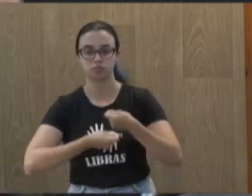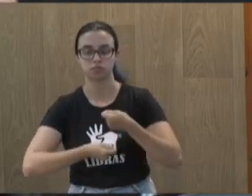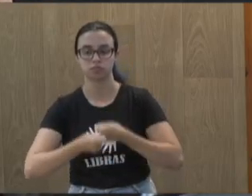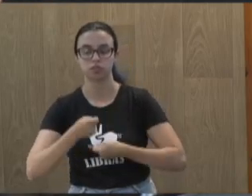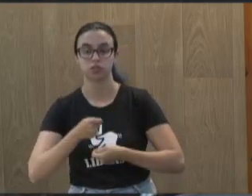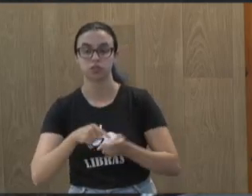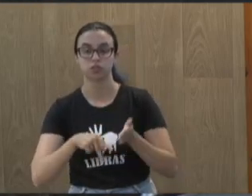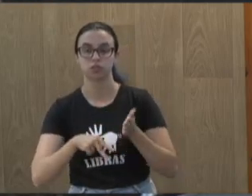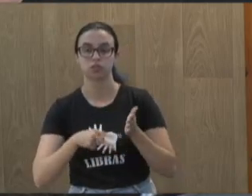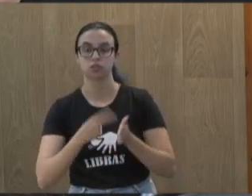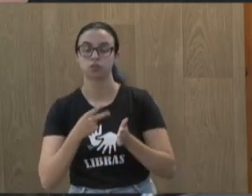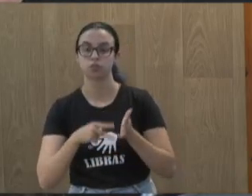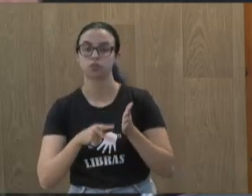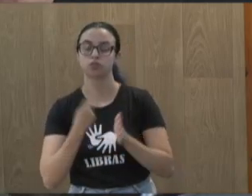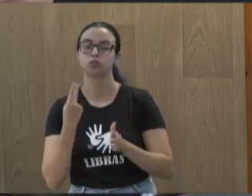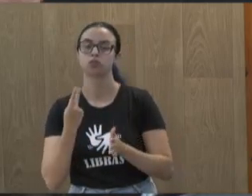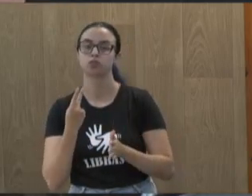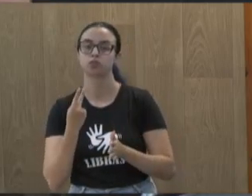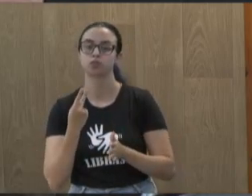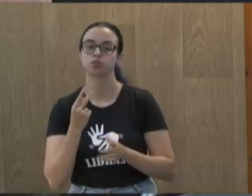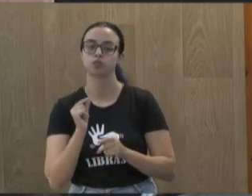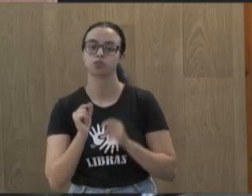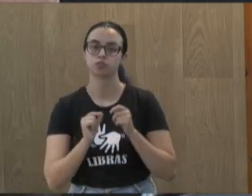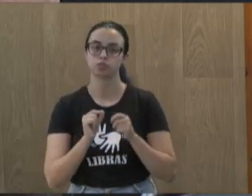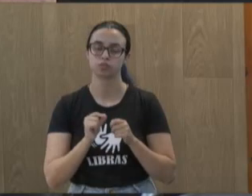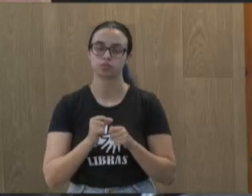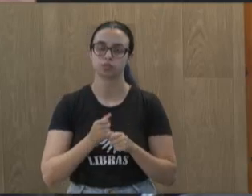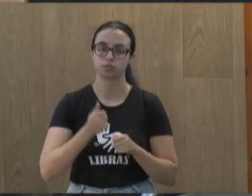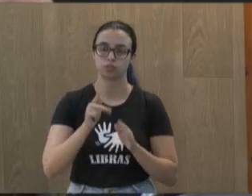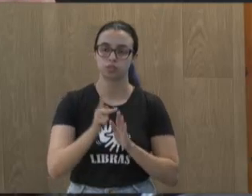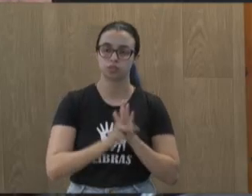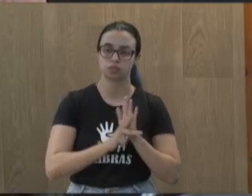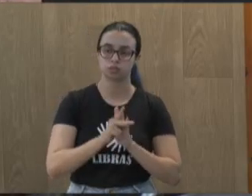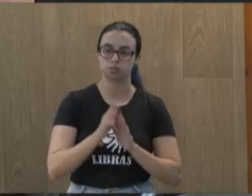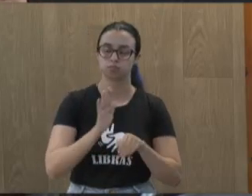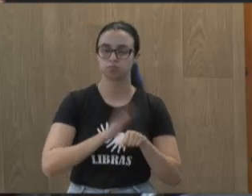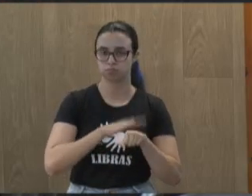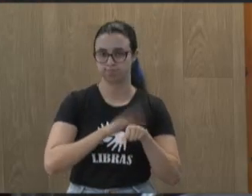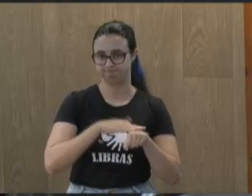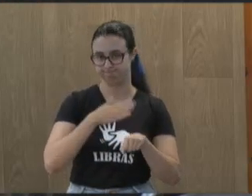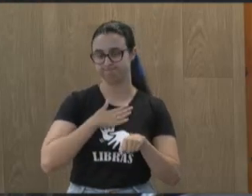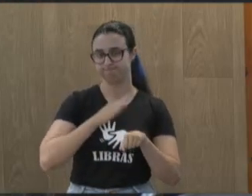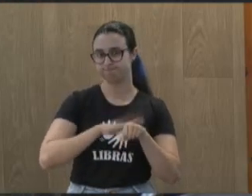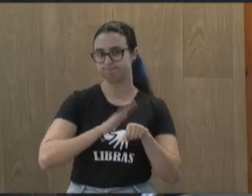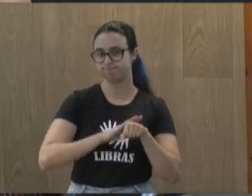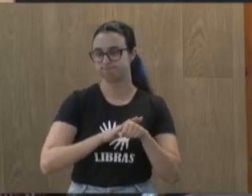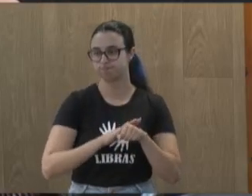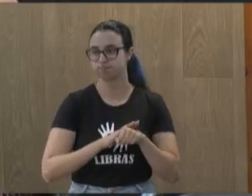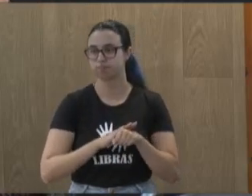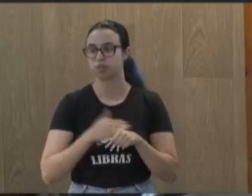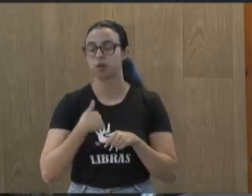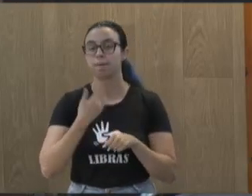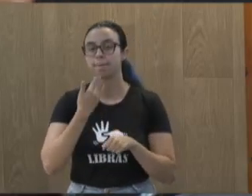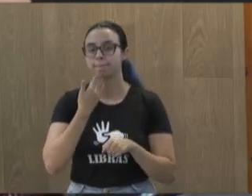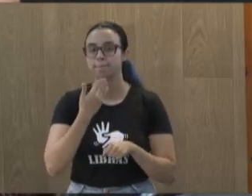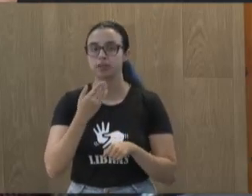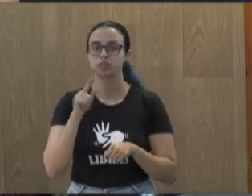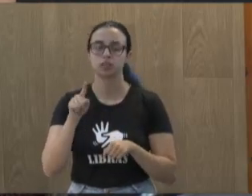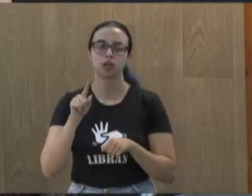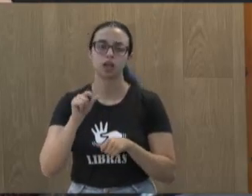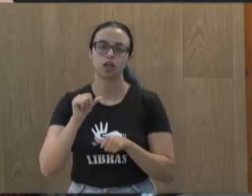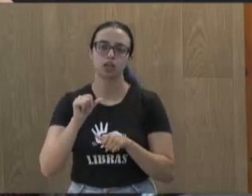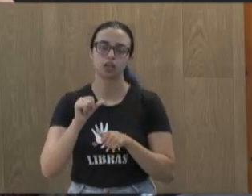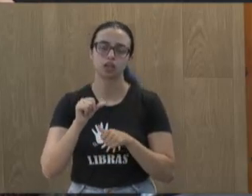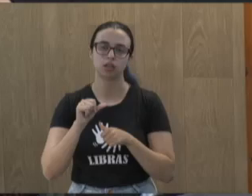duas vezes, a primeira vez um projeto da minha autoria que pedia que ele não lançasse as